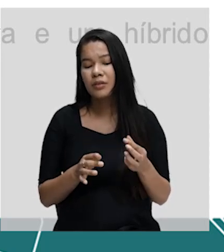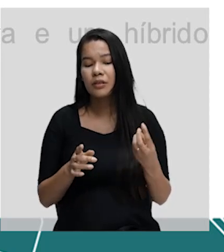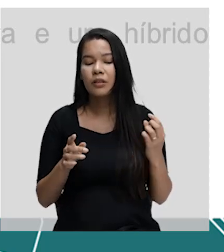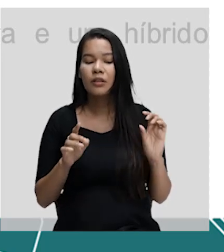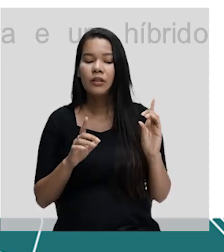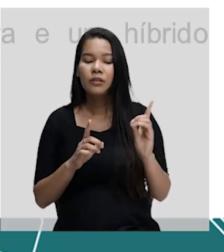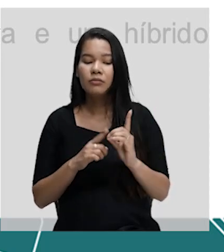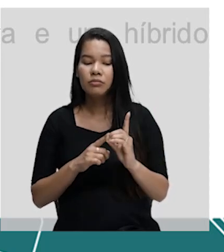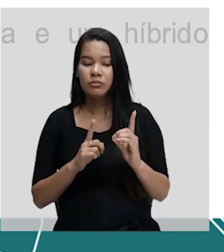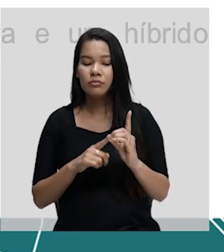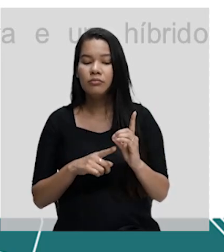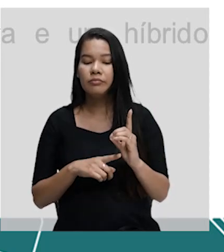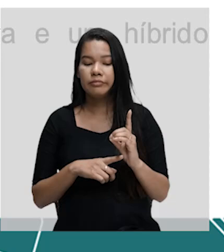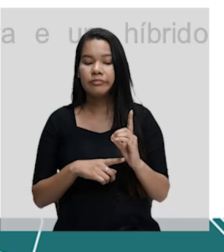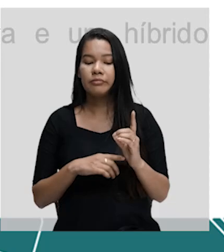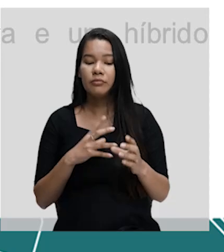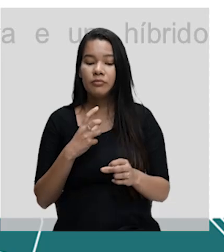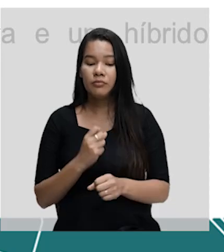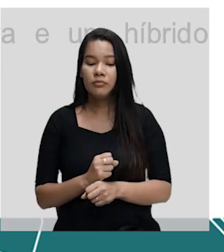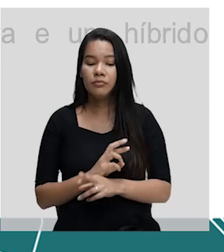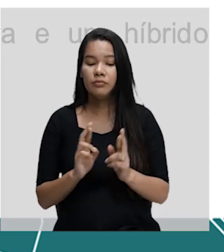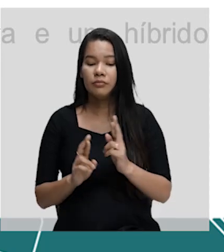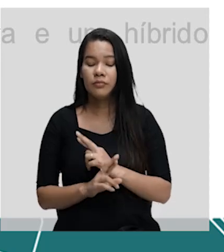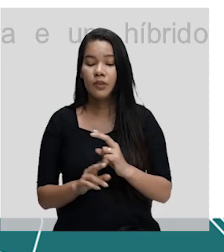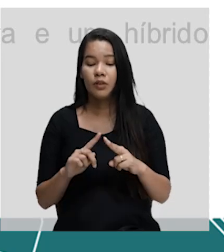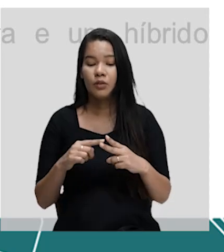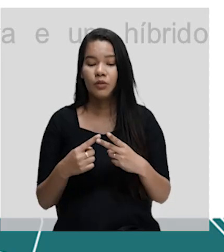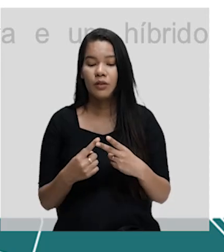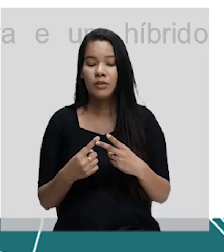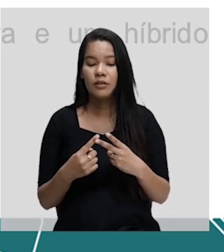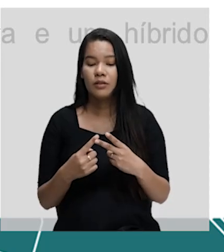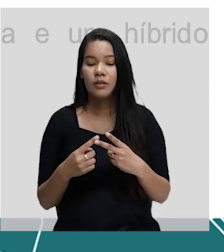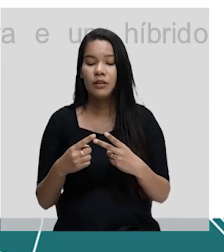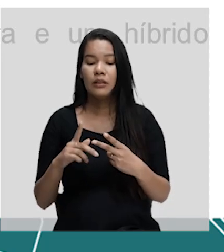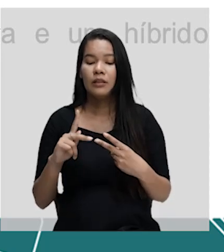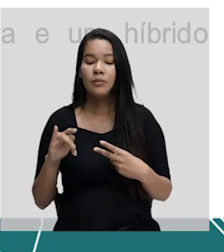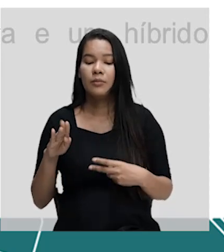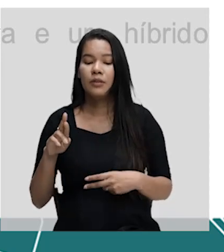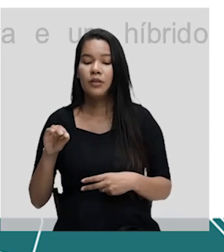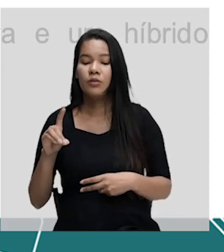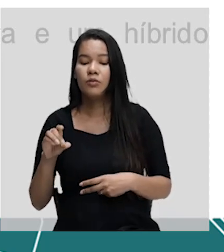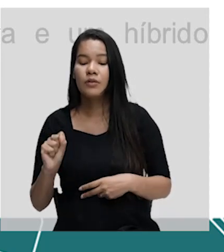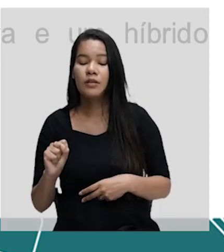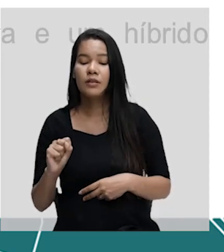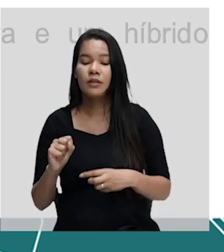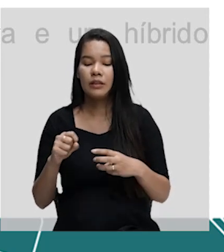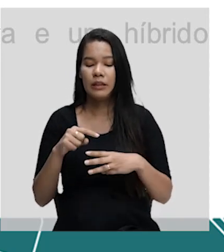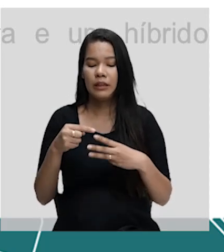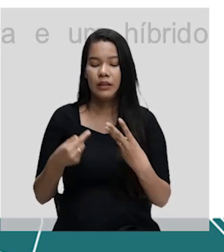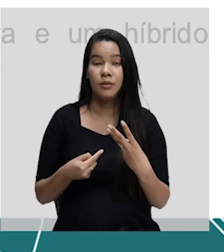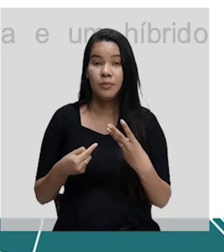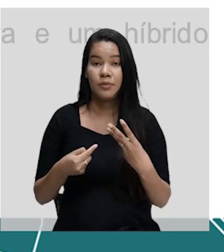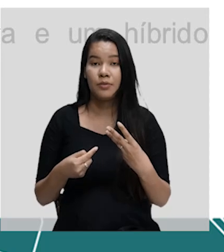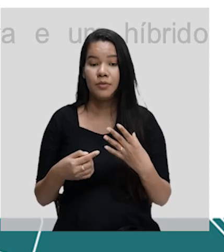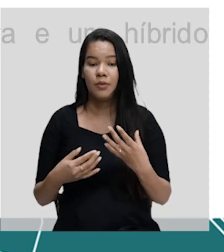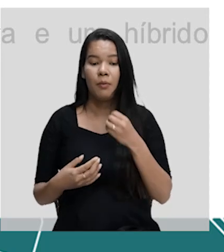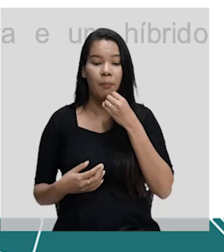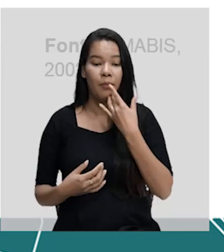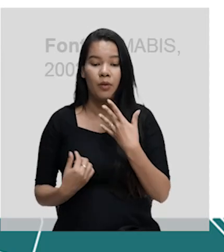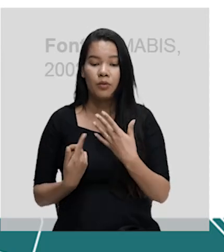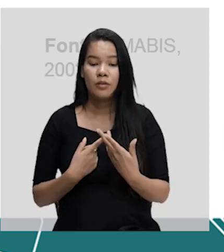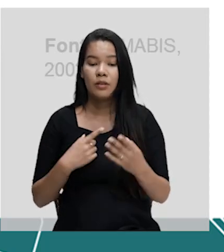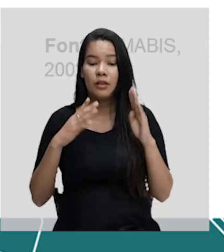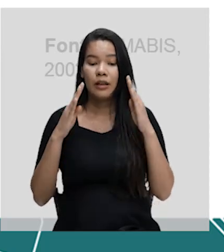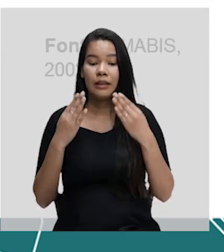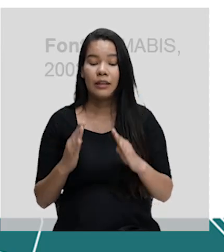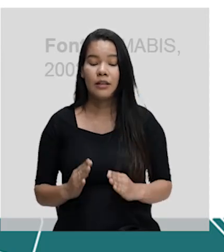do cruzamento entre dois híbridos triplos. Primeira coisa, pessoal. O que é um híbrido duplo, né? Vamos lá.